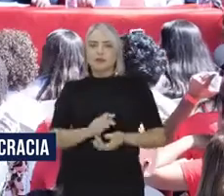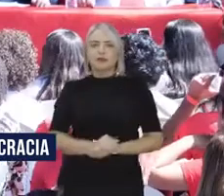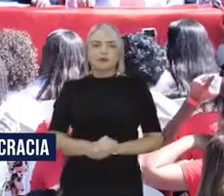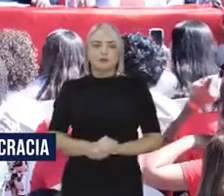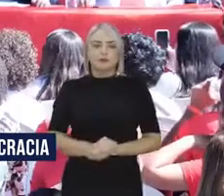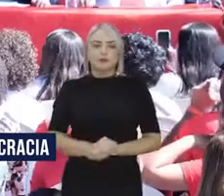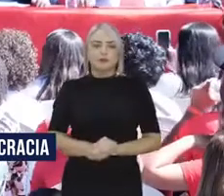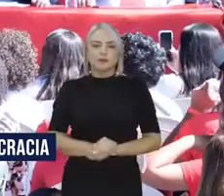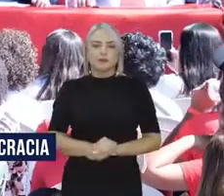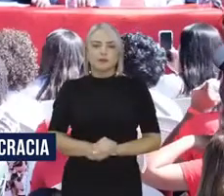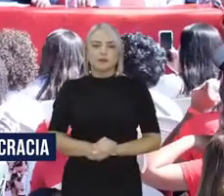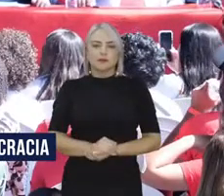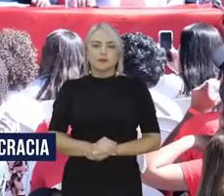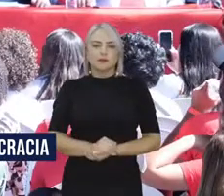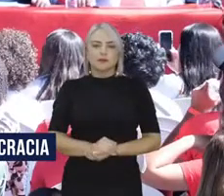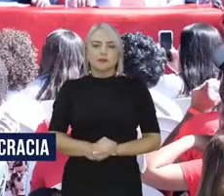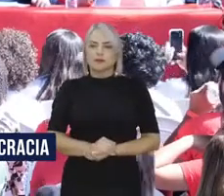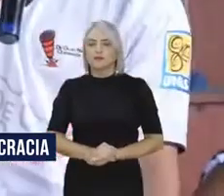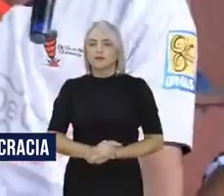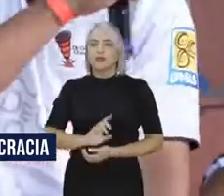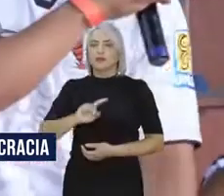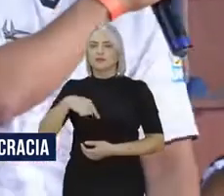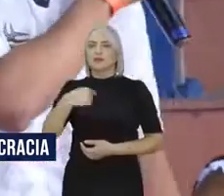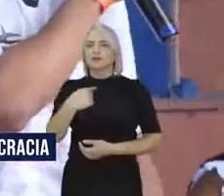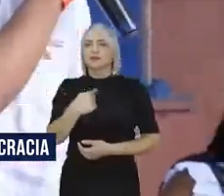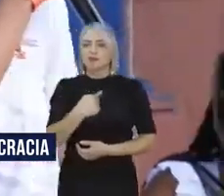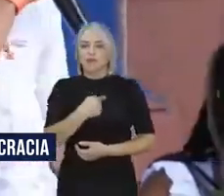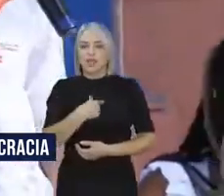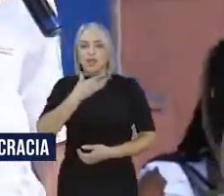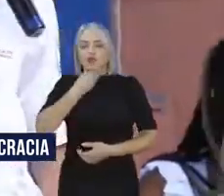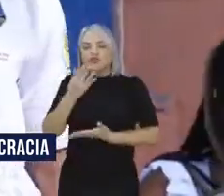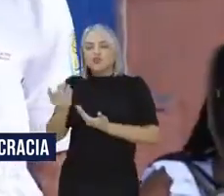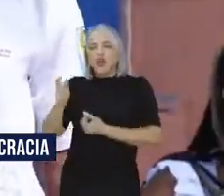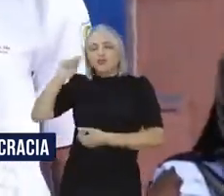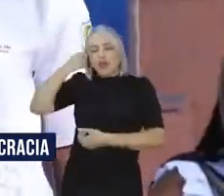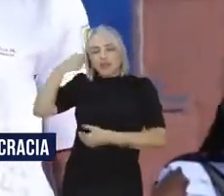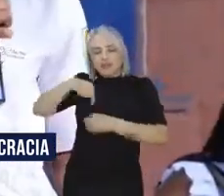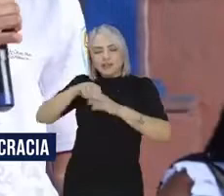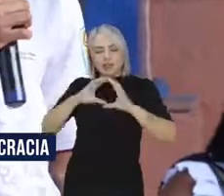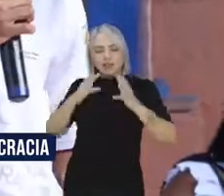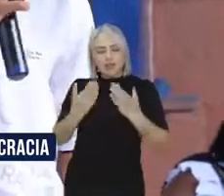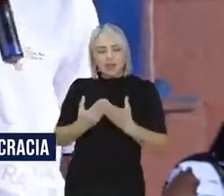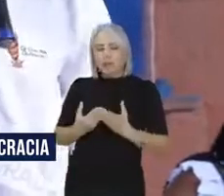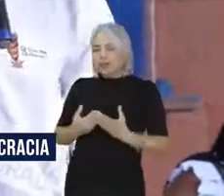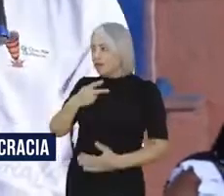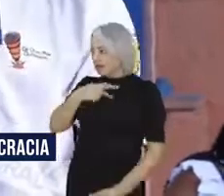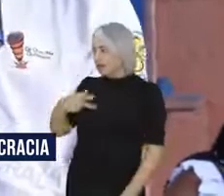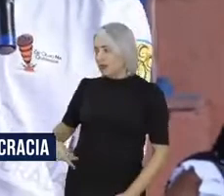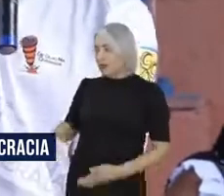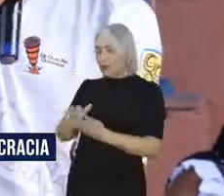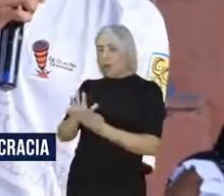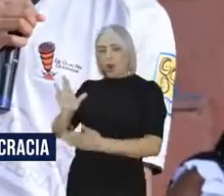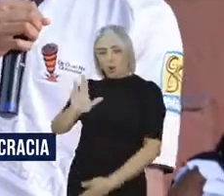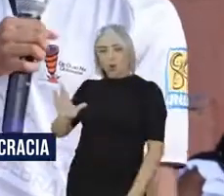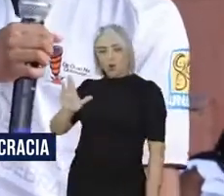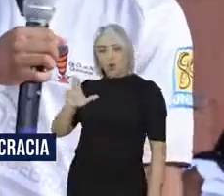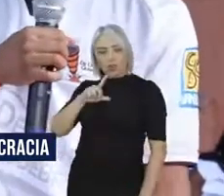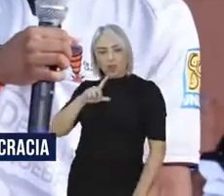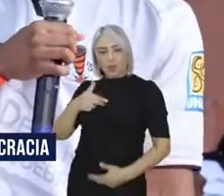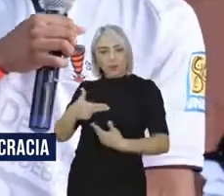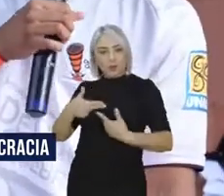jovem negro de 20 anos, né, ser jovem nessa comunidade, senhor presidente, é algo desafiador, de